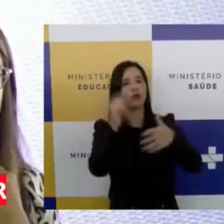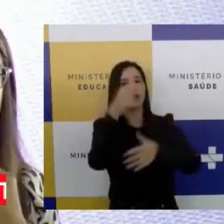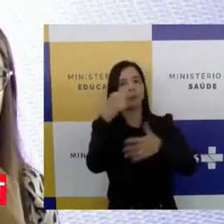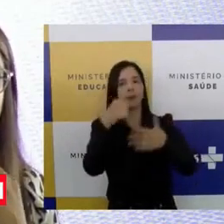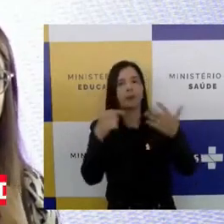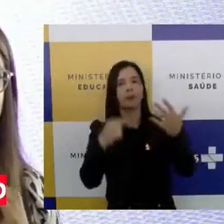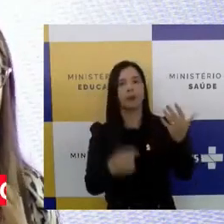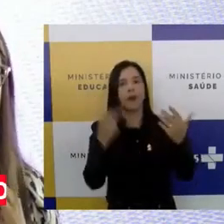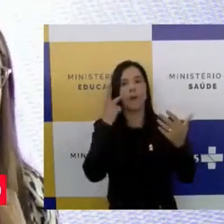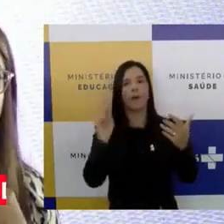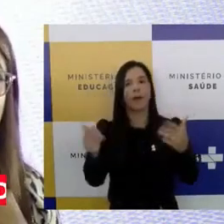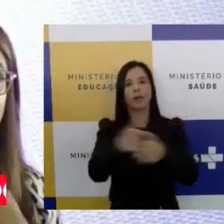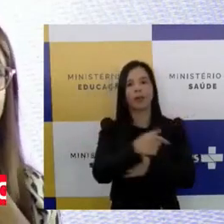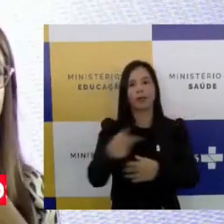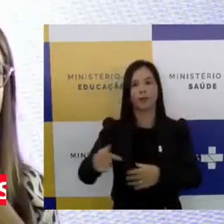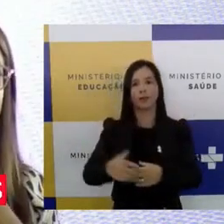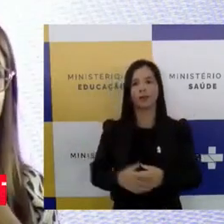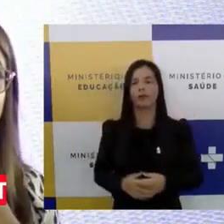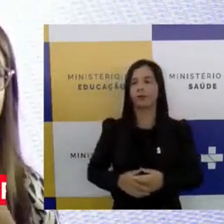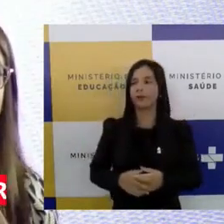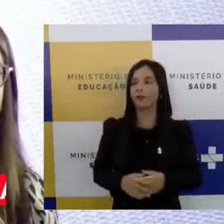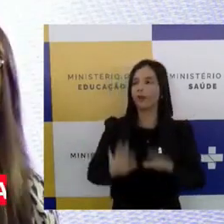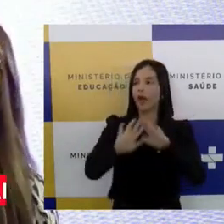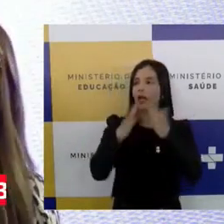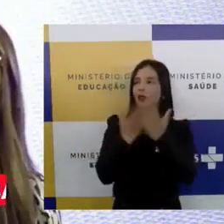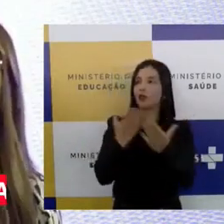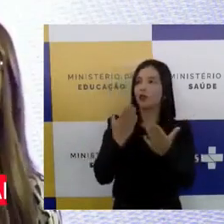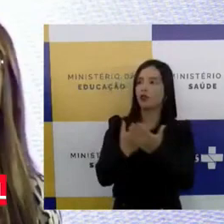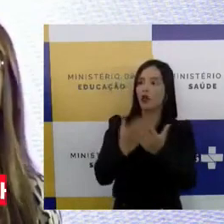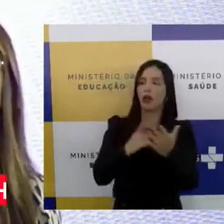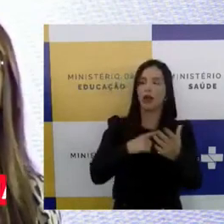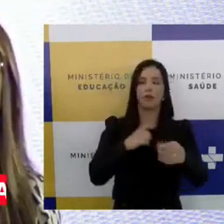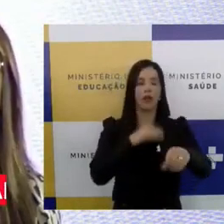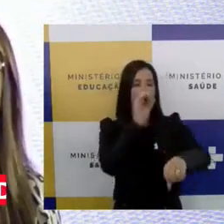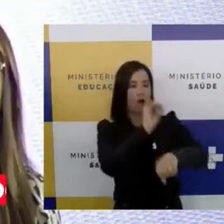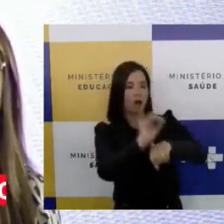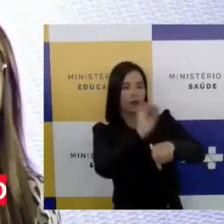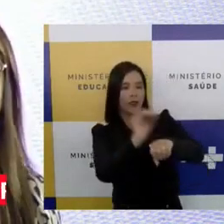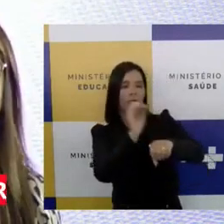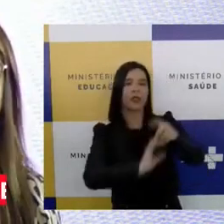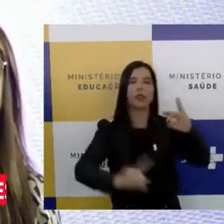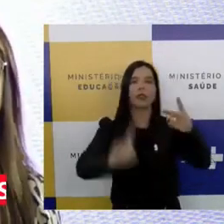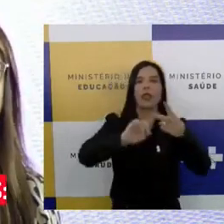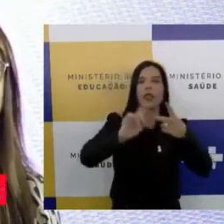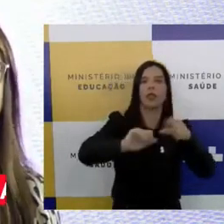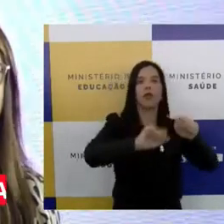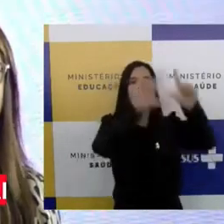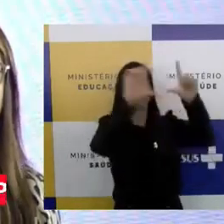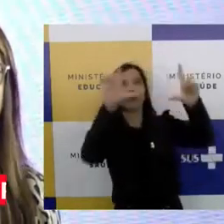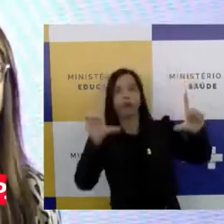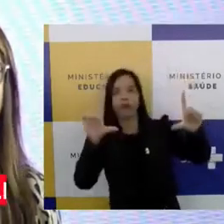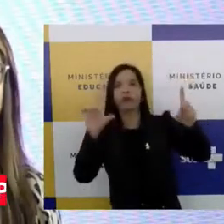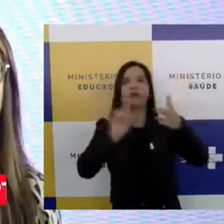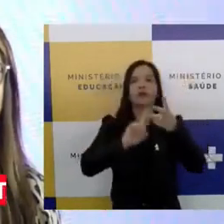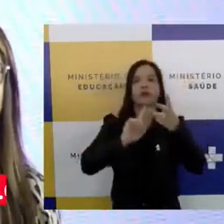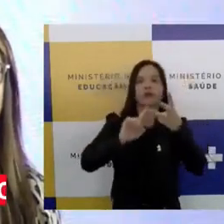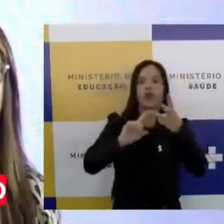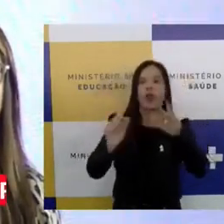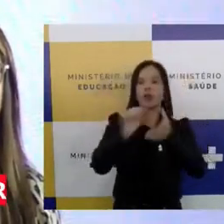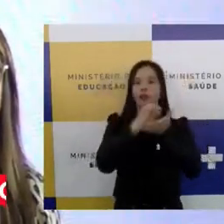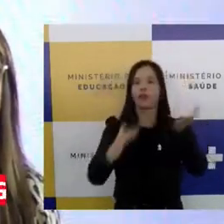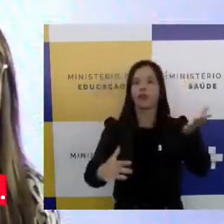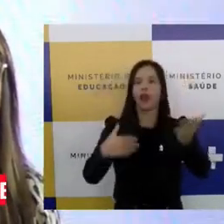ações para aquela semana. E aí as escolas vão realizar gincanas, vão fazer murais, vão fazer atividades dentro da